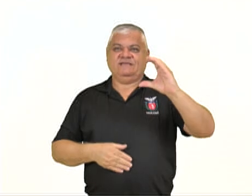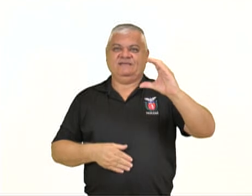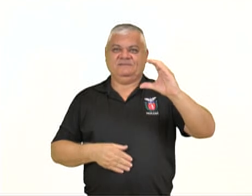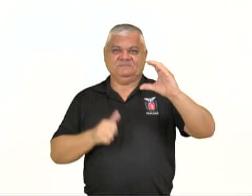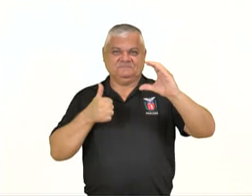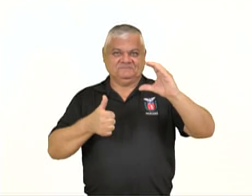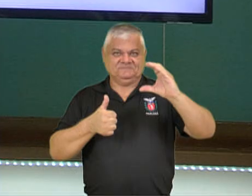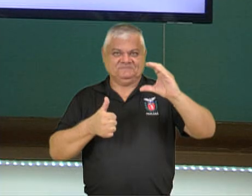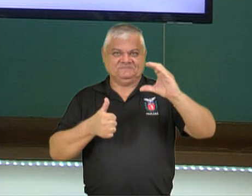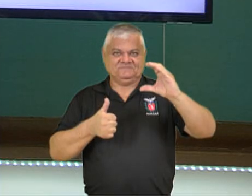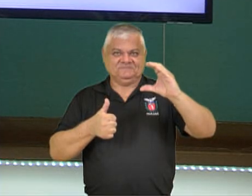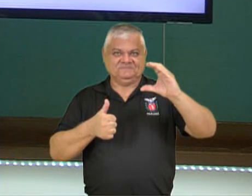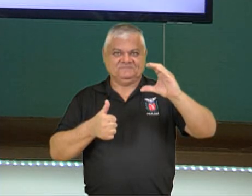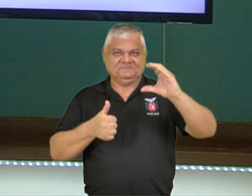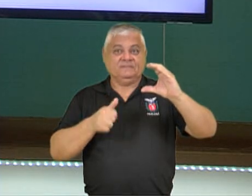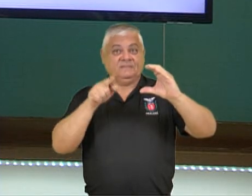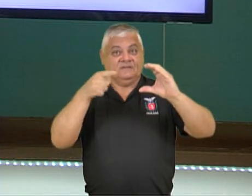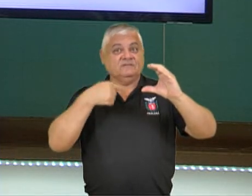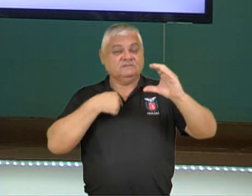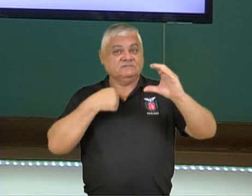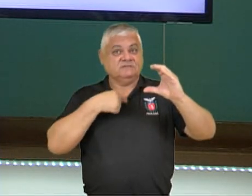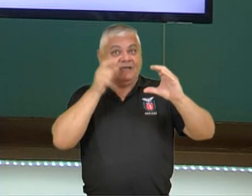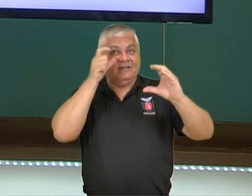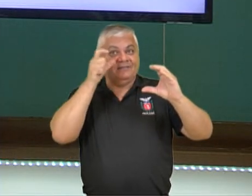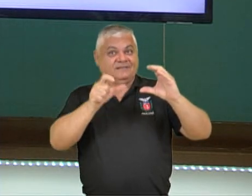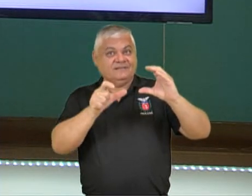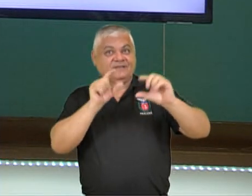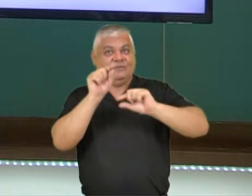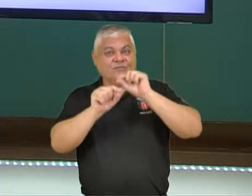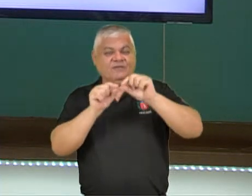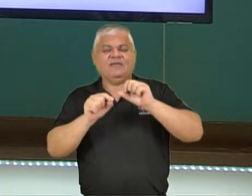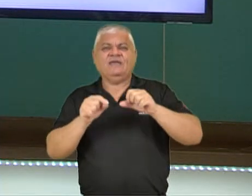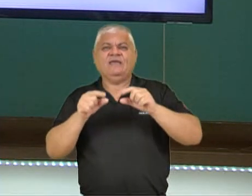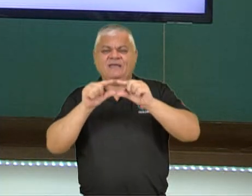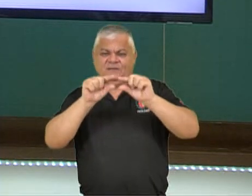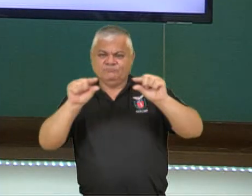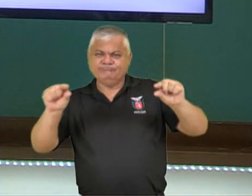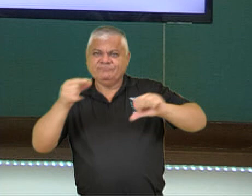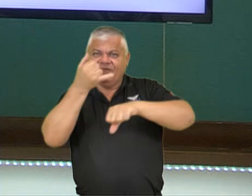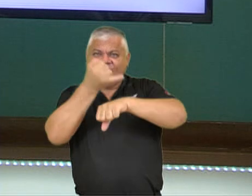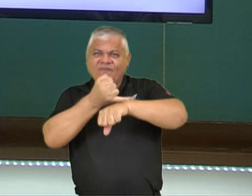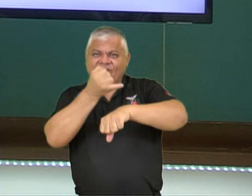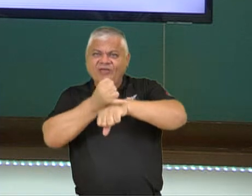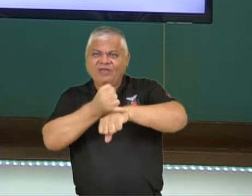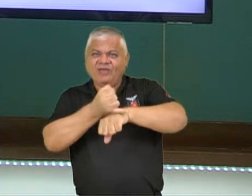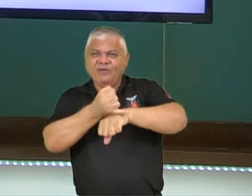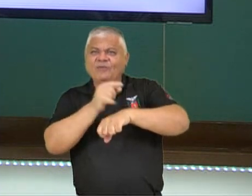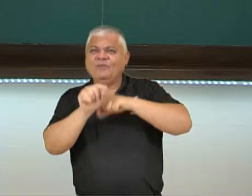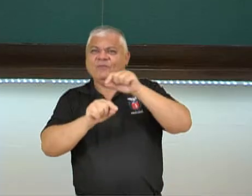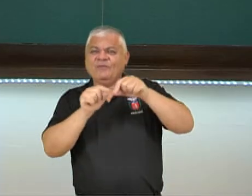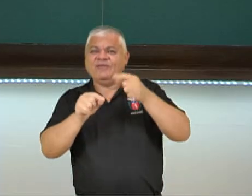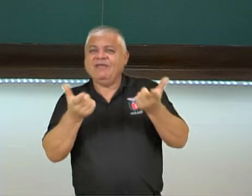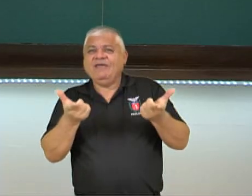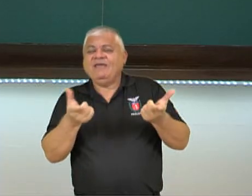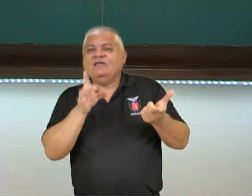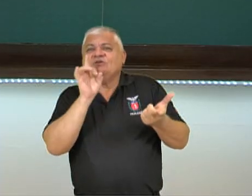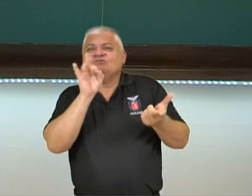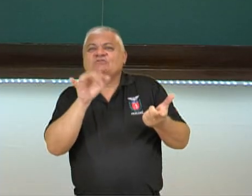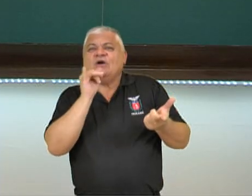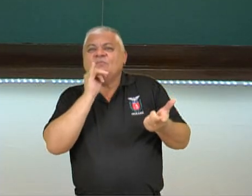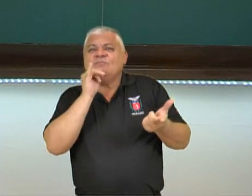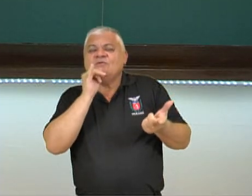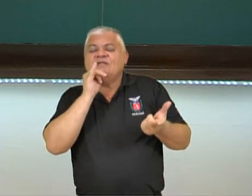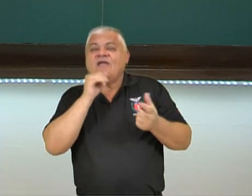certo? Aqui. E só para vocês ficarem espertos, né? Densidade de uma liga de ferro, na realidade, meus queridos, nada que mais é a definição de massa